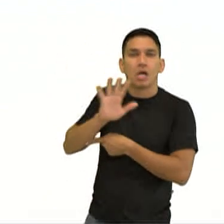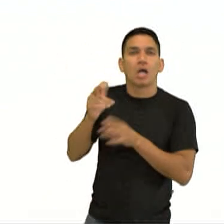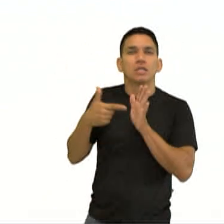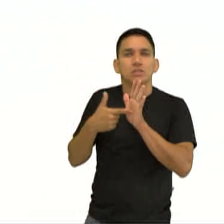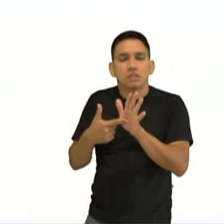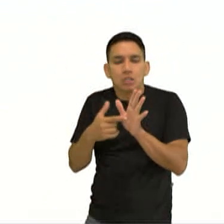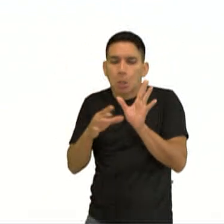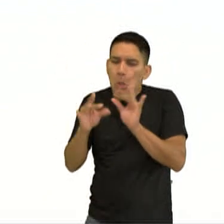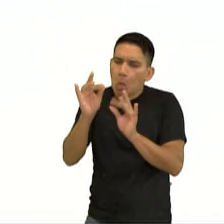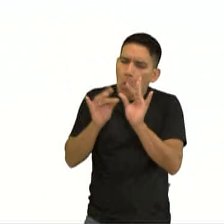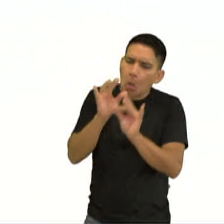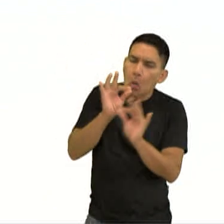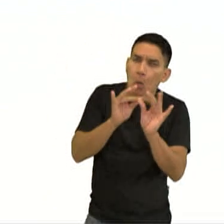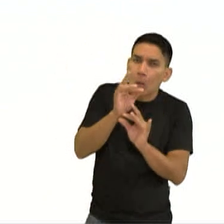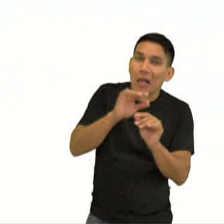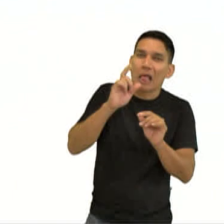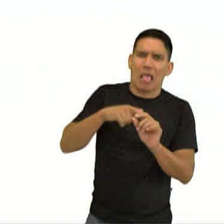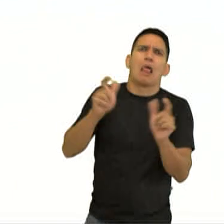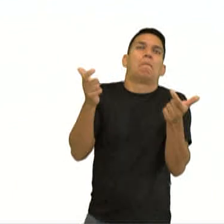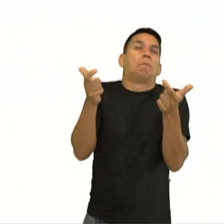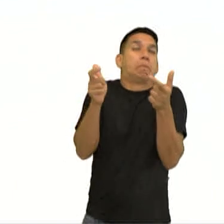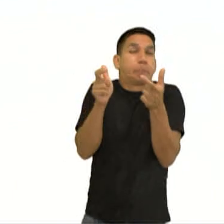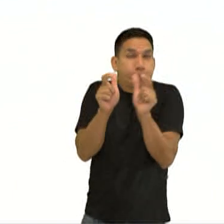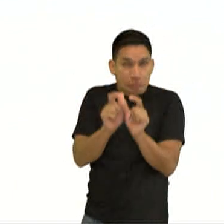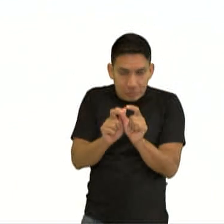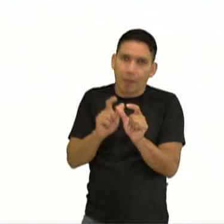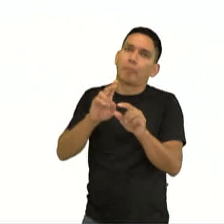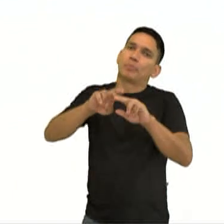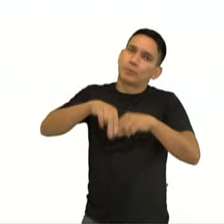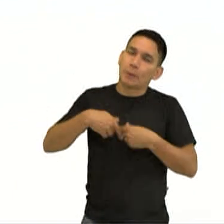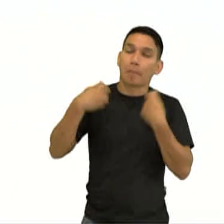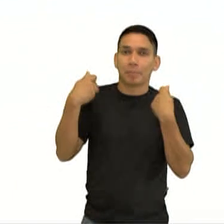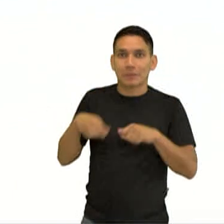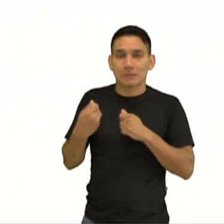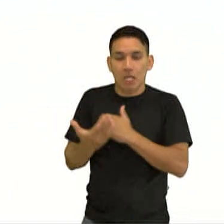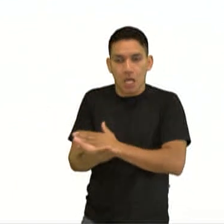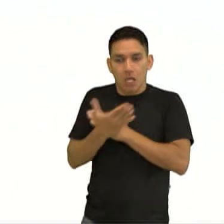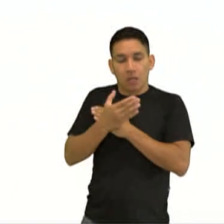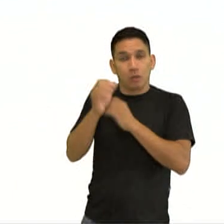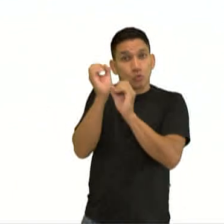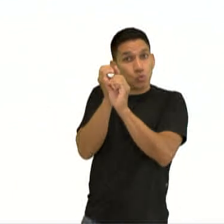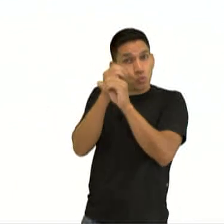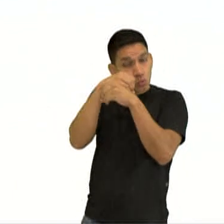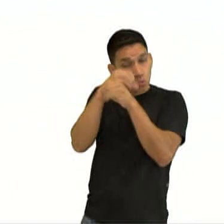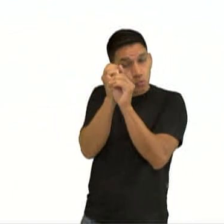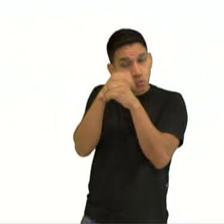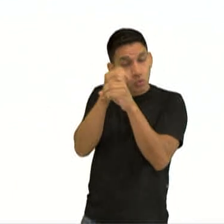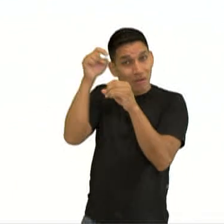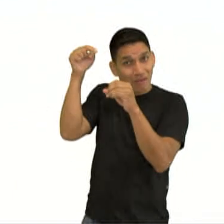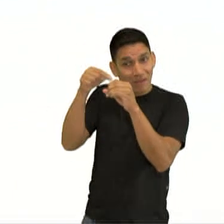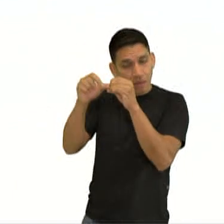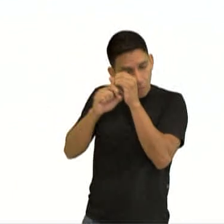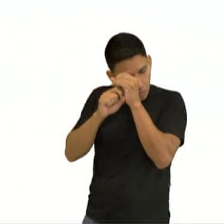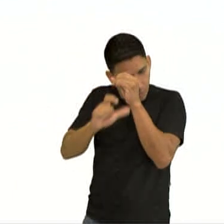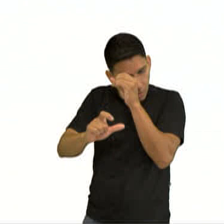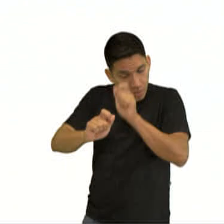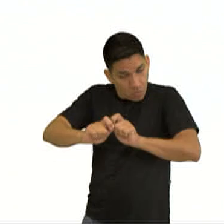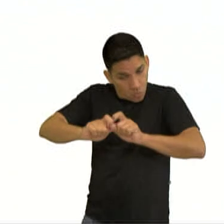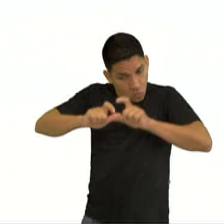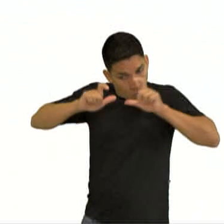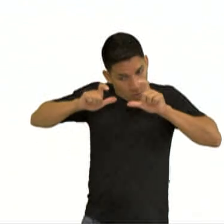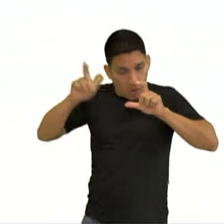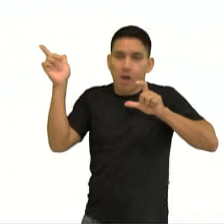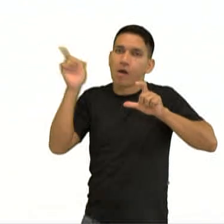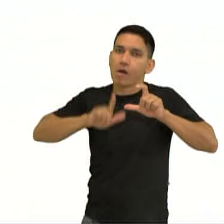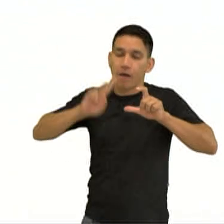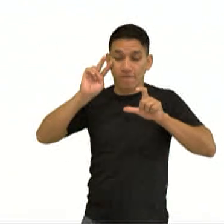os organismos, são microscópicos, então eu preciso do auxílio de um instrumento para ampliar. E aqui nós